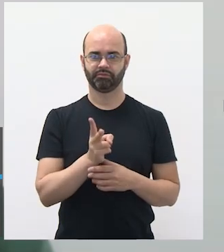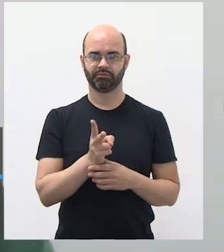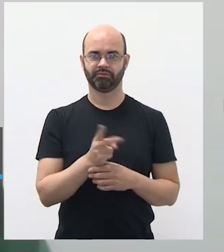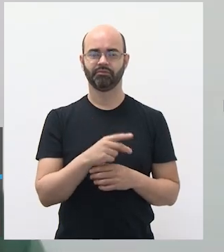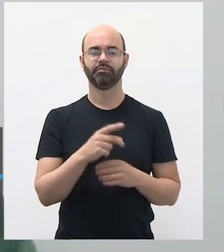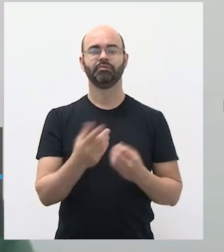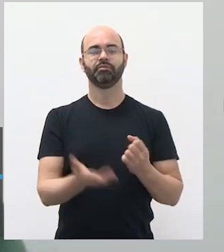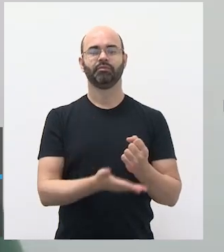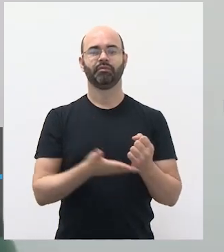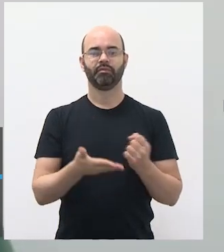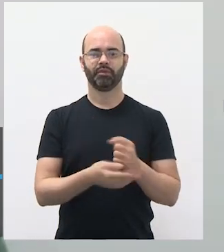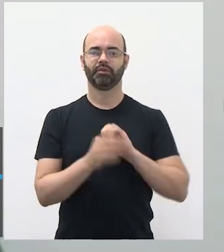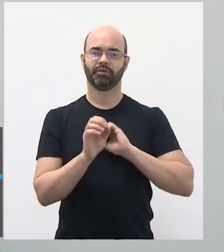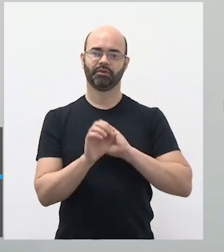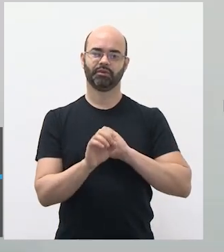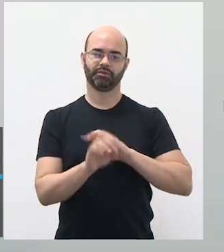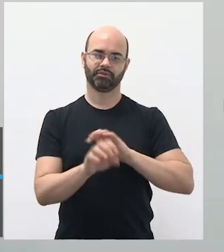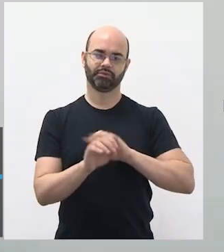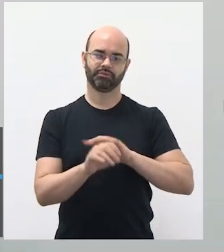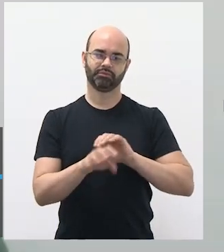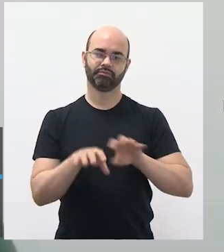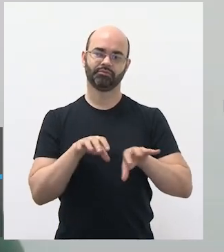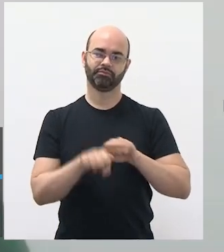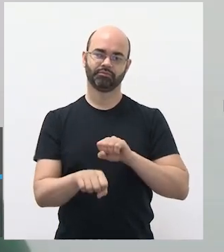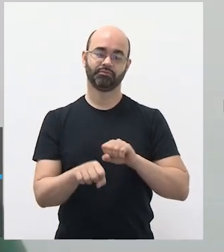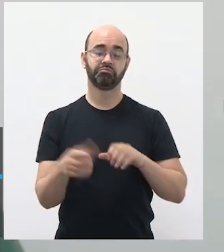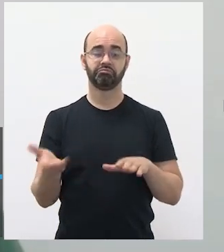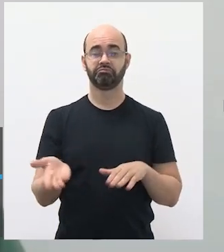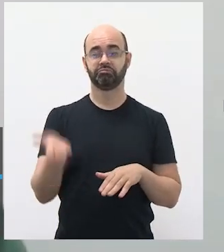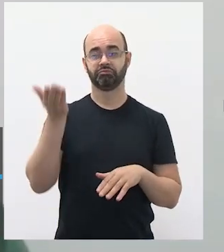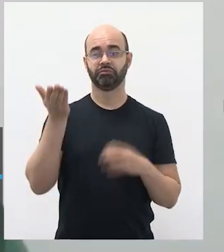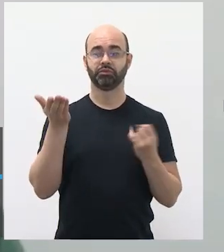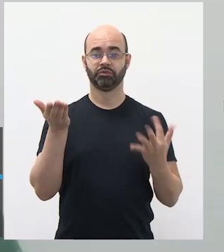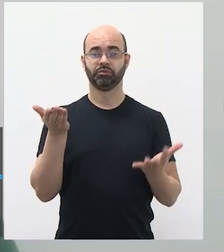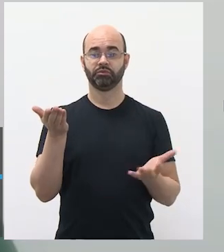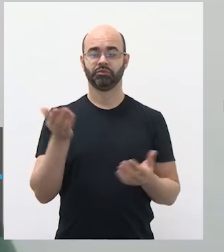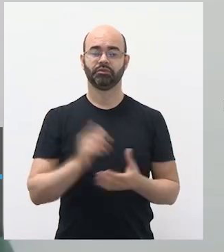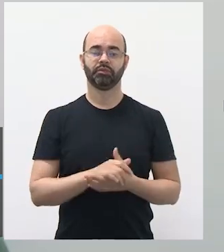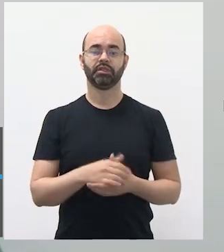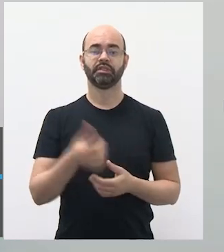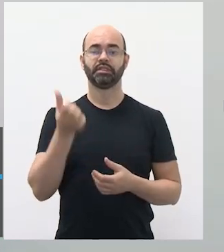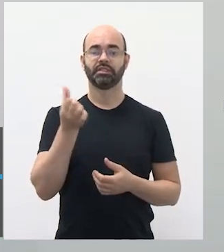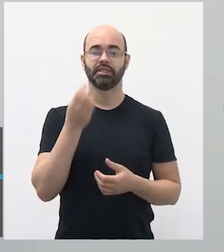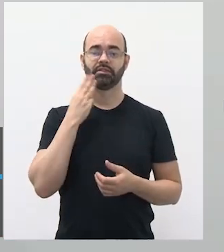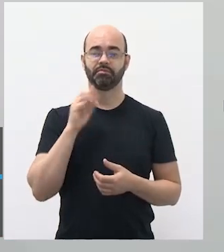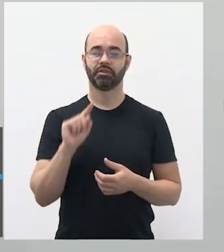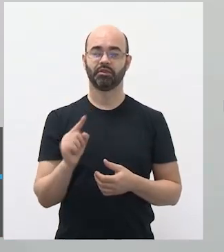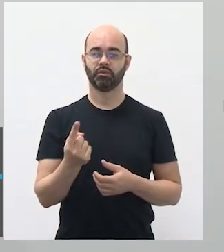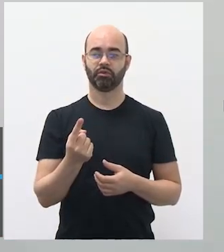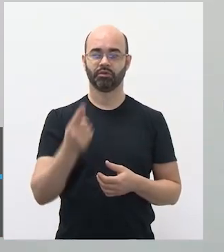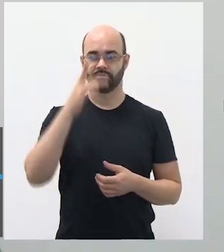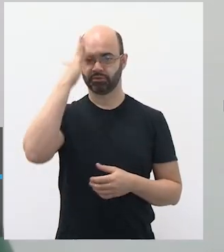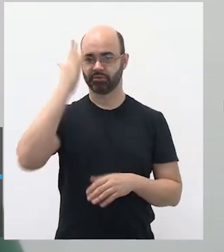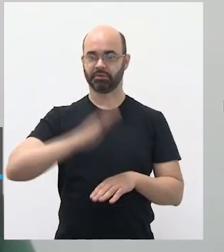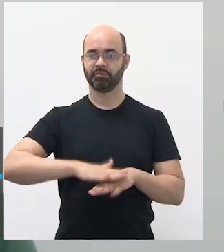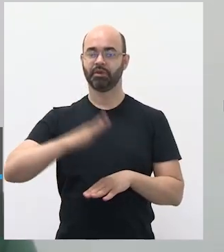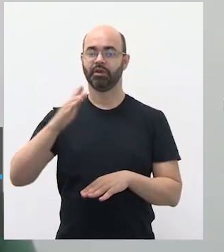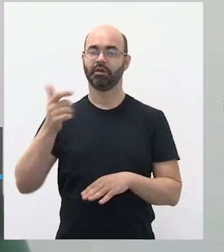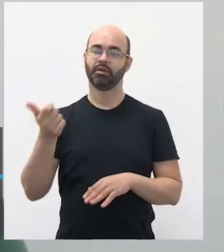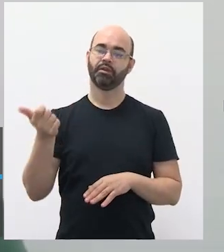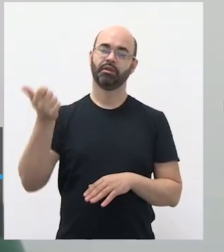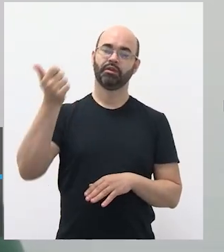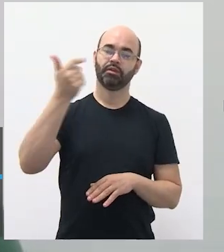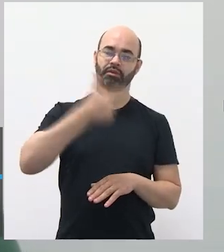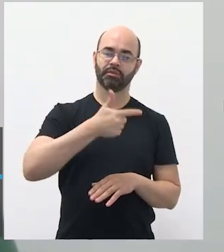educação básica, continuava a ser alta. Cerca de 6 milhões de pessoas a mais em relação à quantidade de